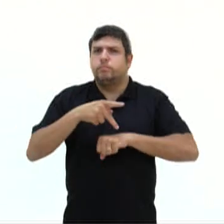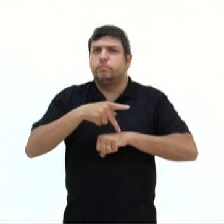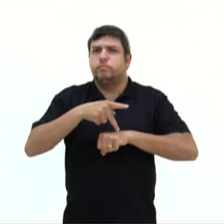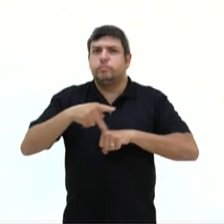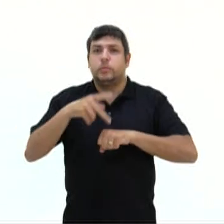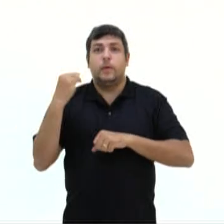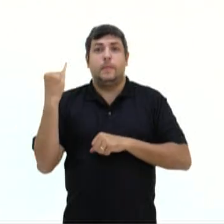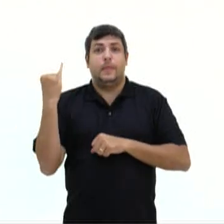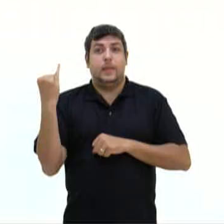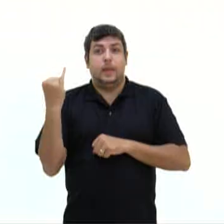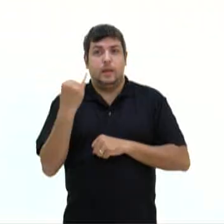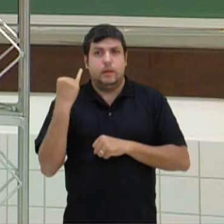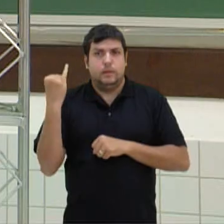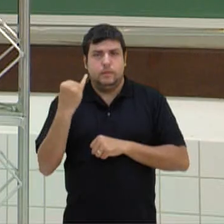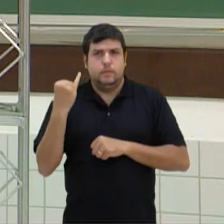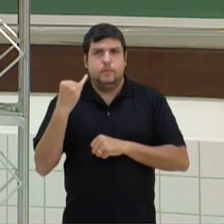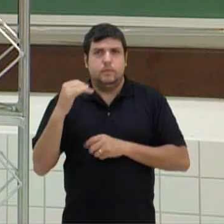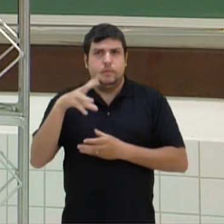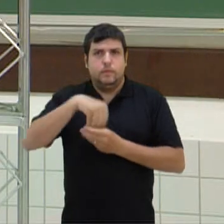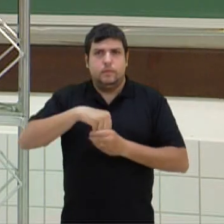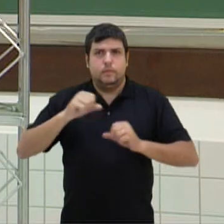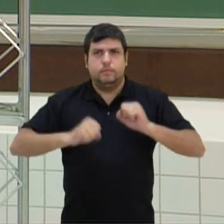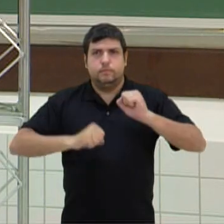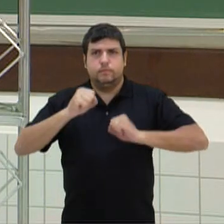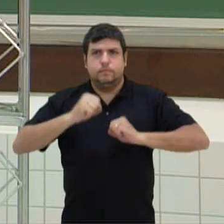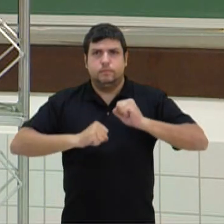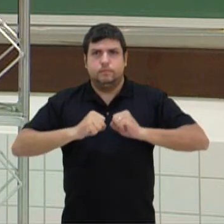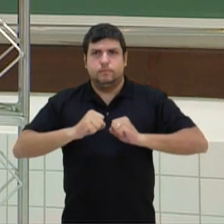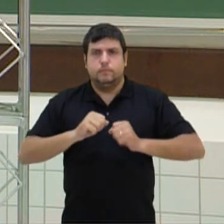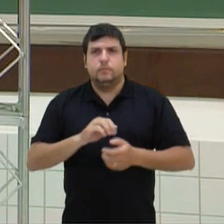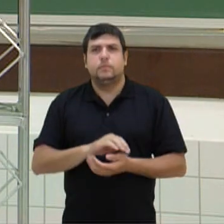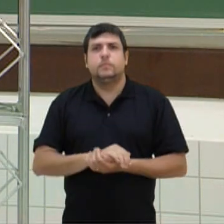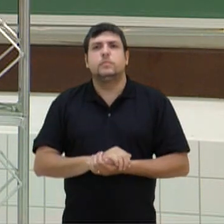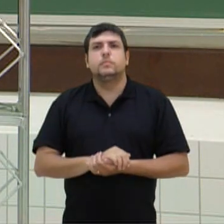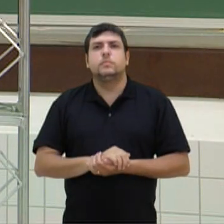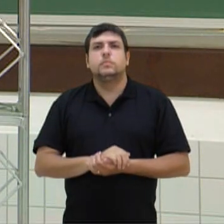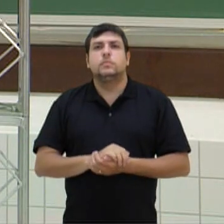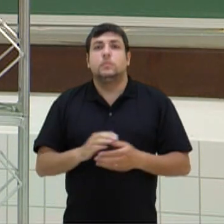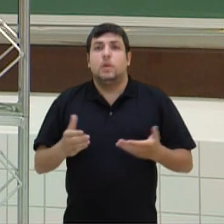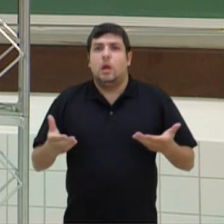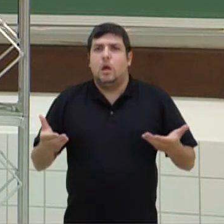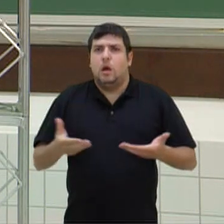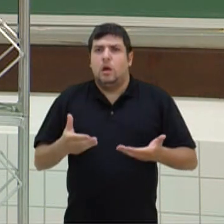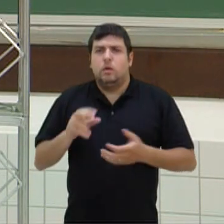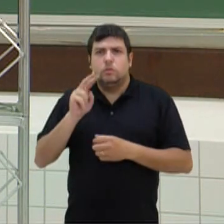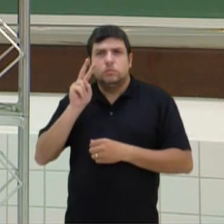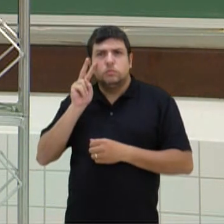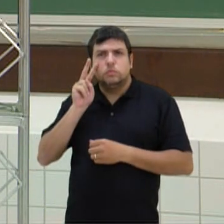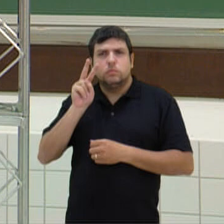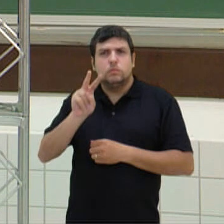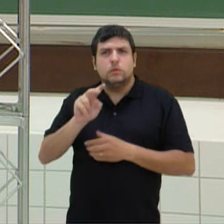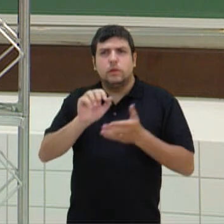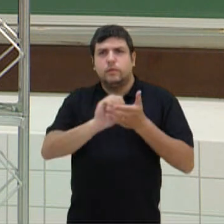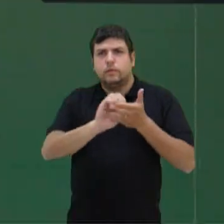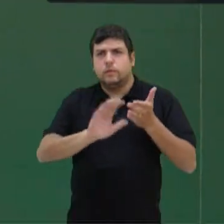importante para quem está fabricando alguma coisa. Tá? Agora a gente vai dar uma olhada num exercício, como que essa história de pureza cai